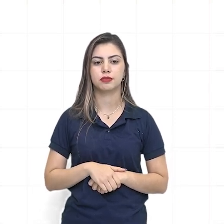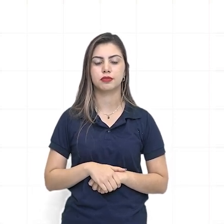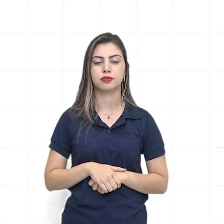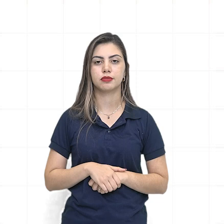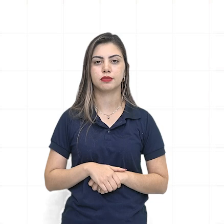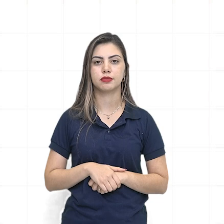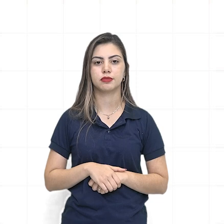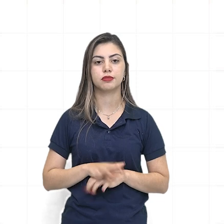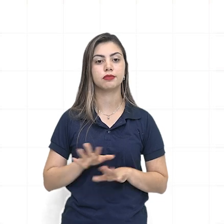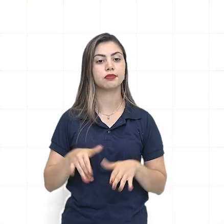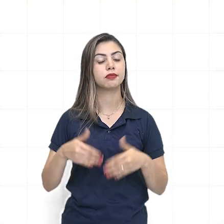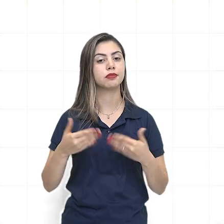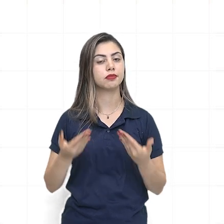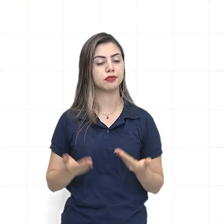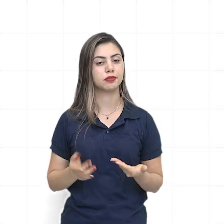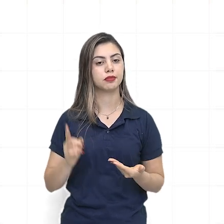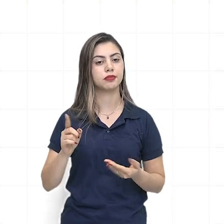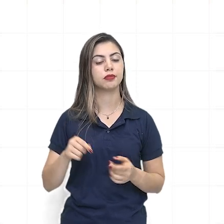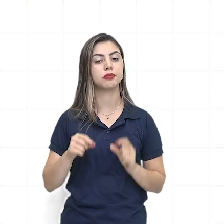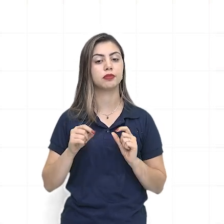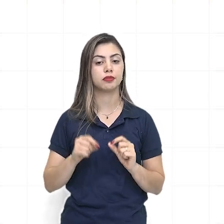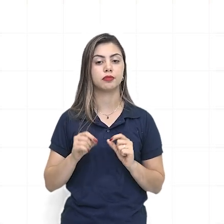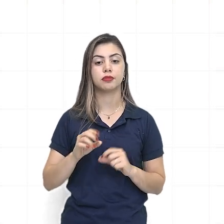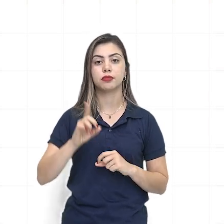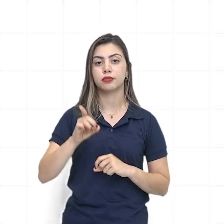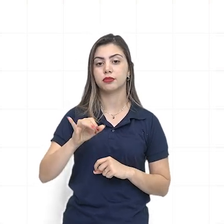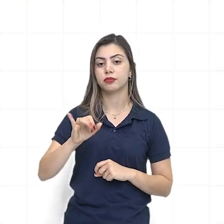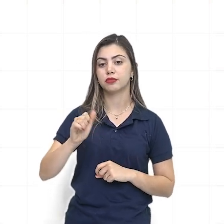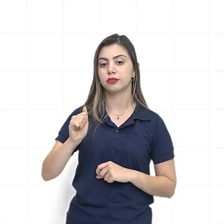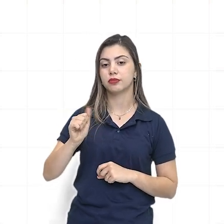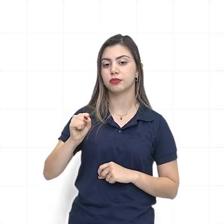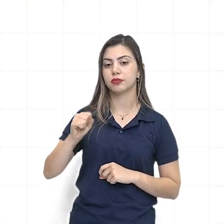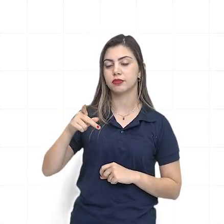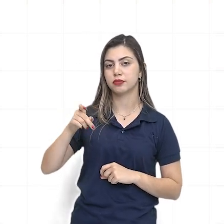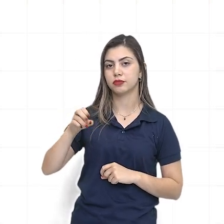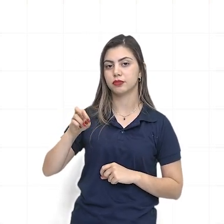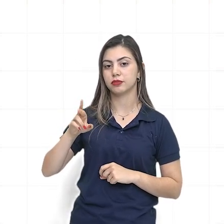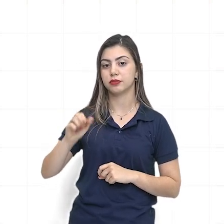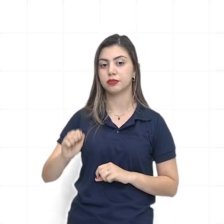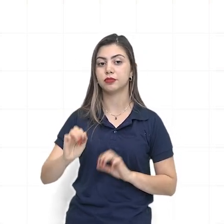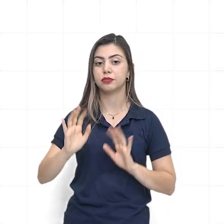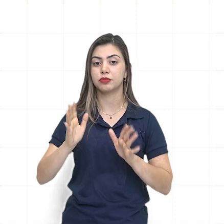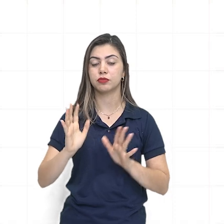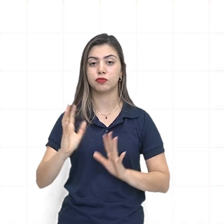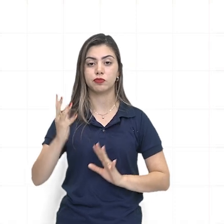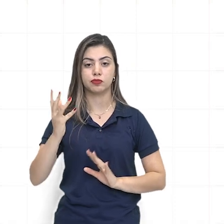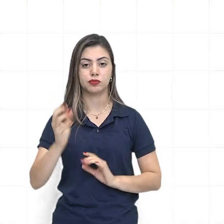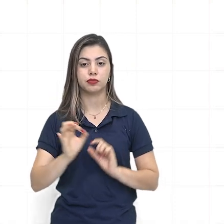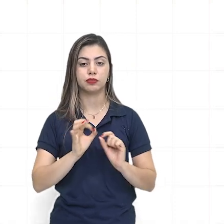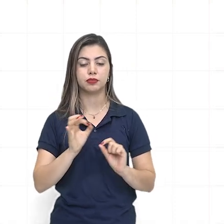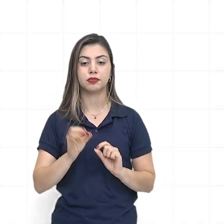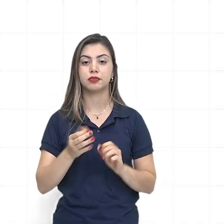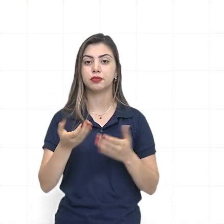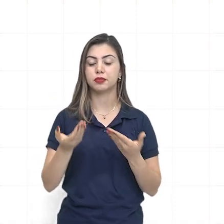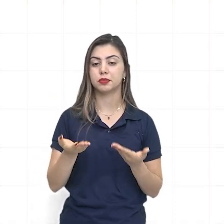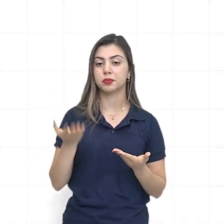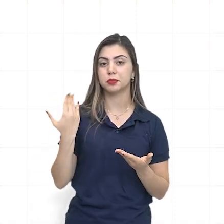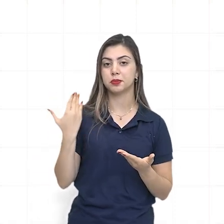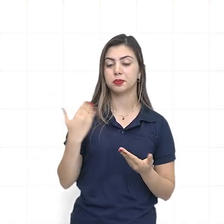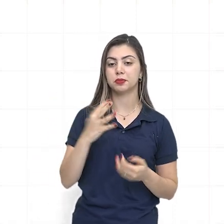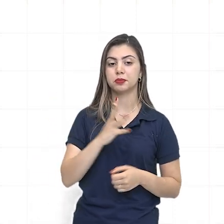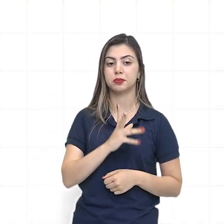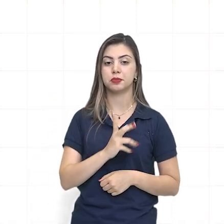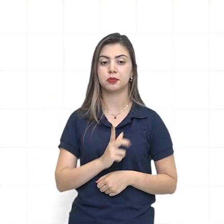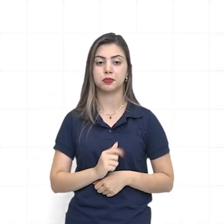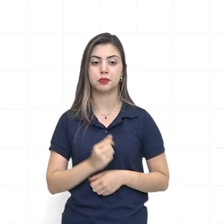Sendo assim, conhecida essa diáspora. Após esse acontecimento, a antiga Palestina